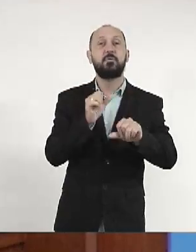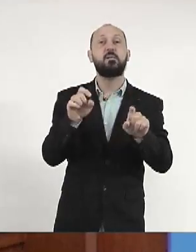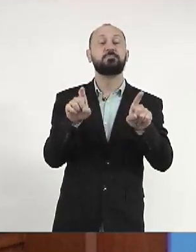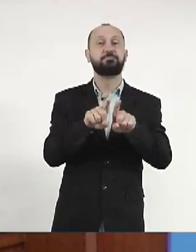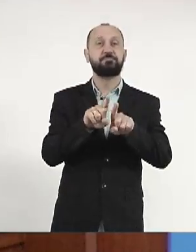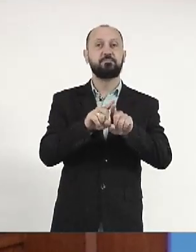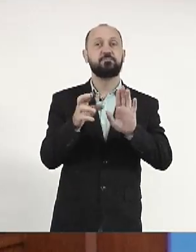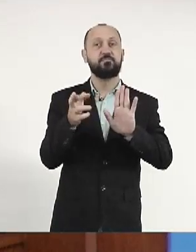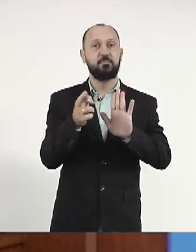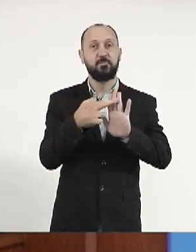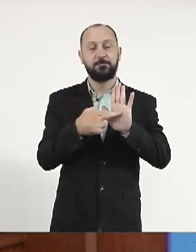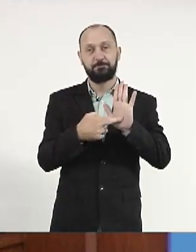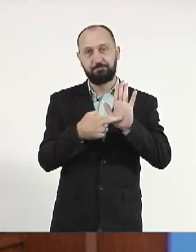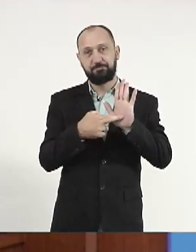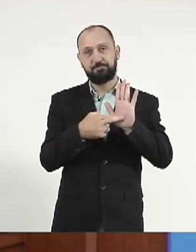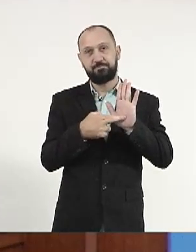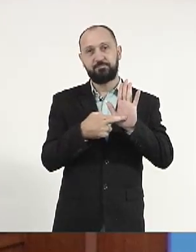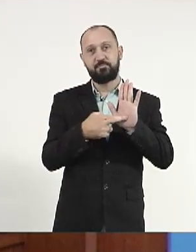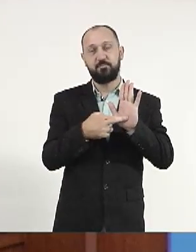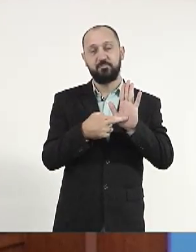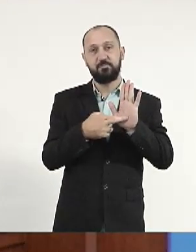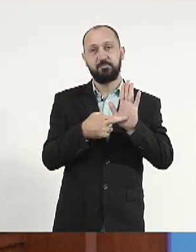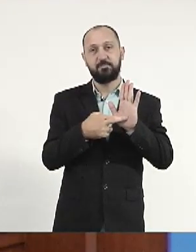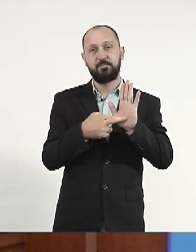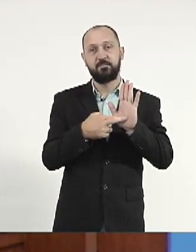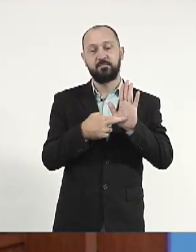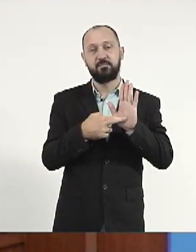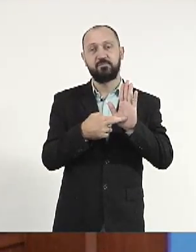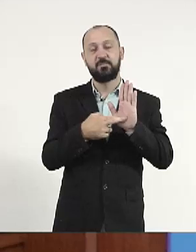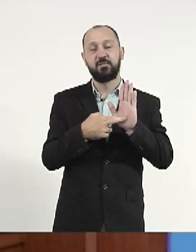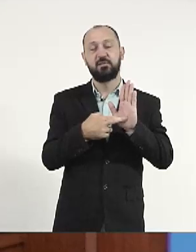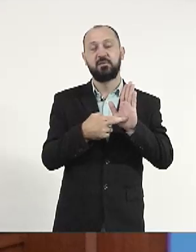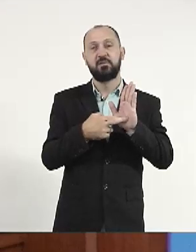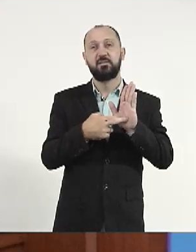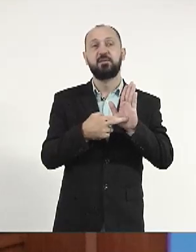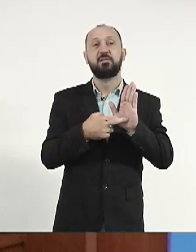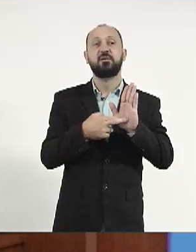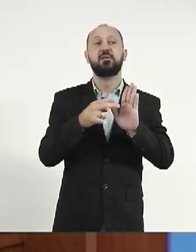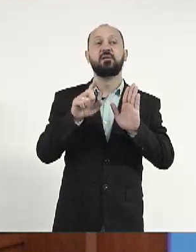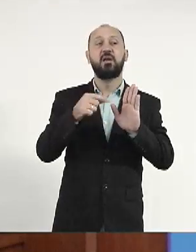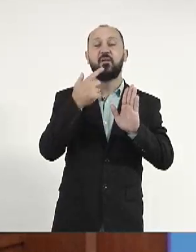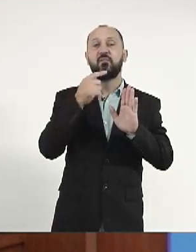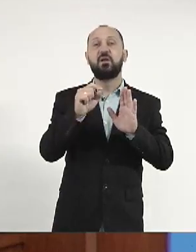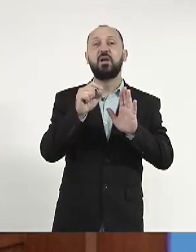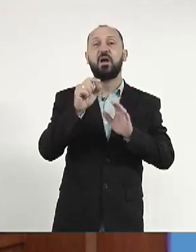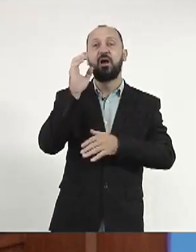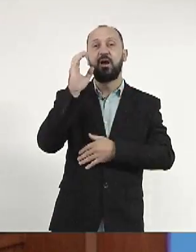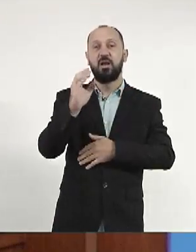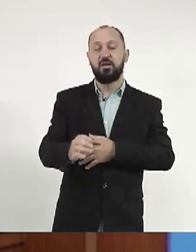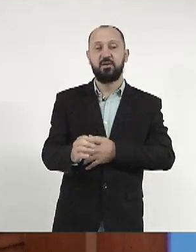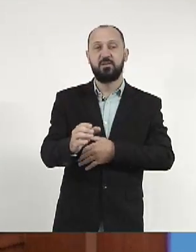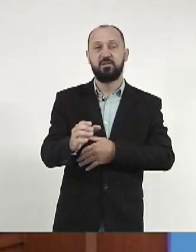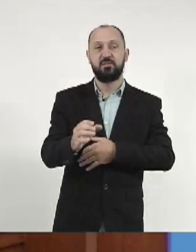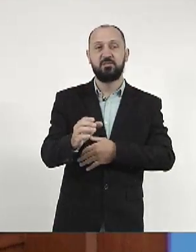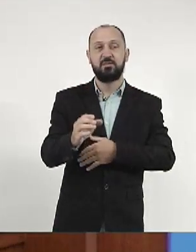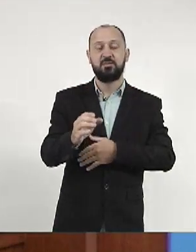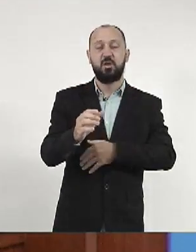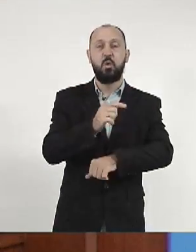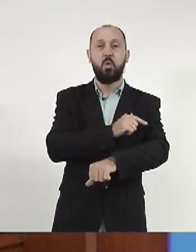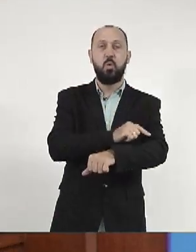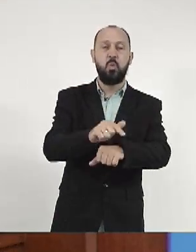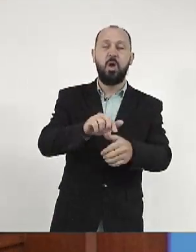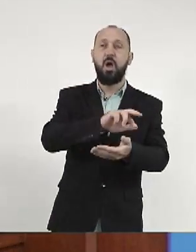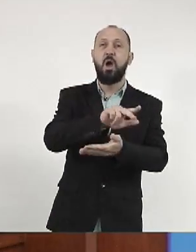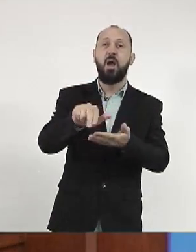também essa regra que é chamada de crimes